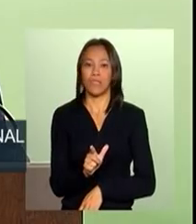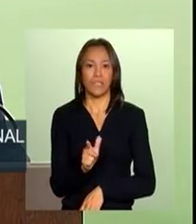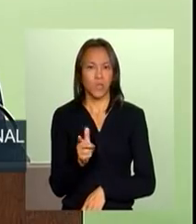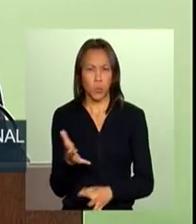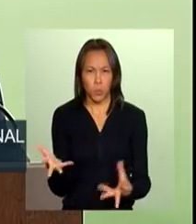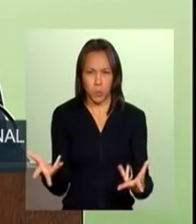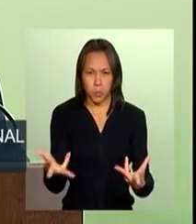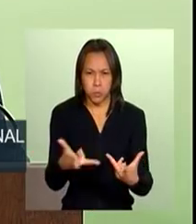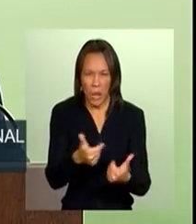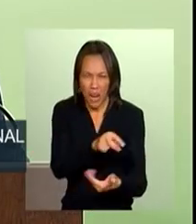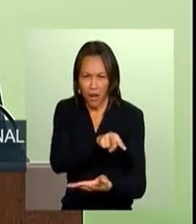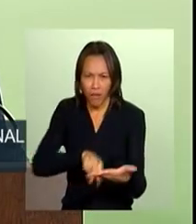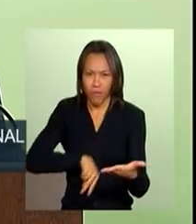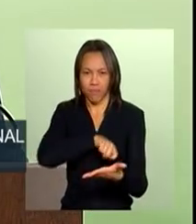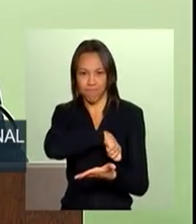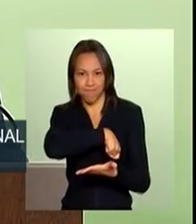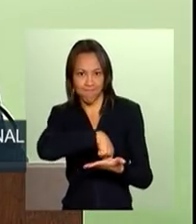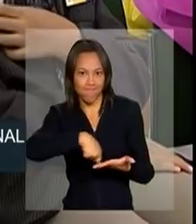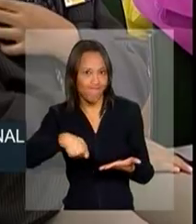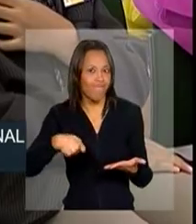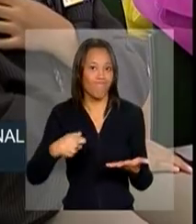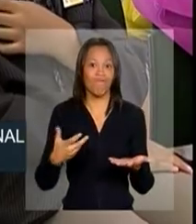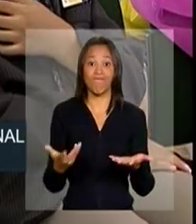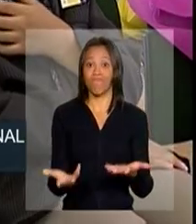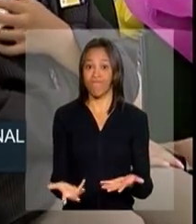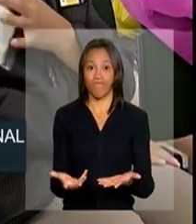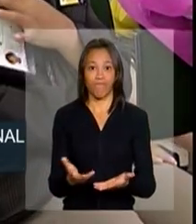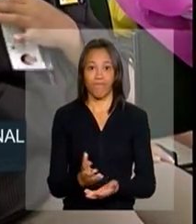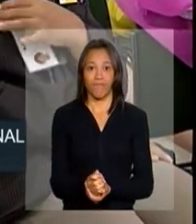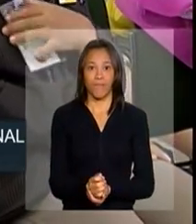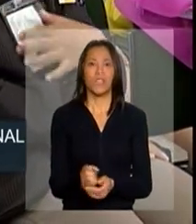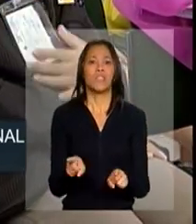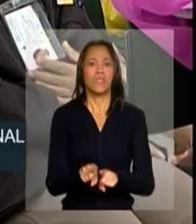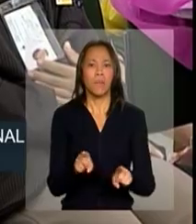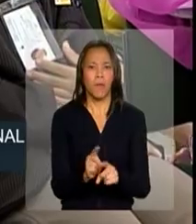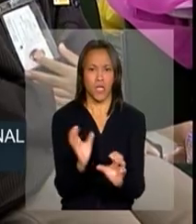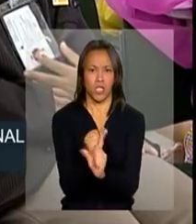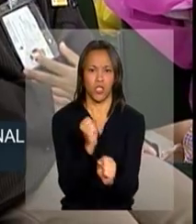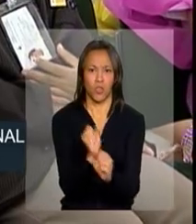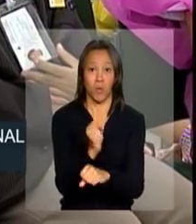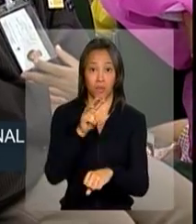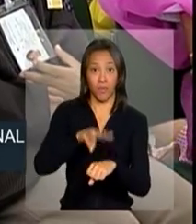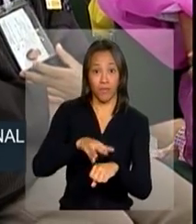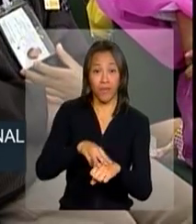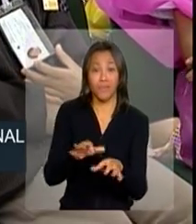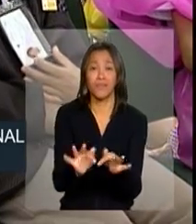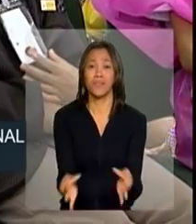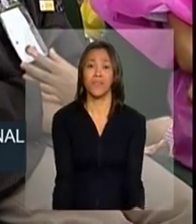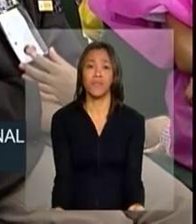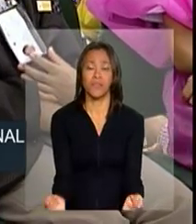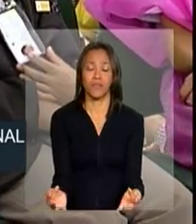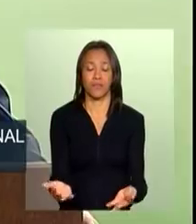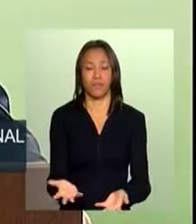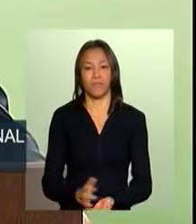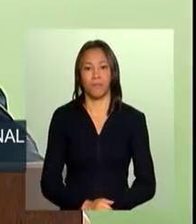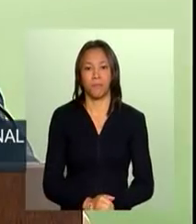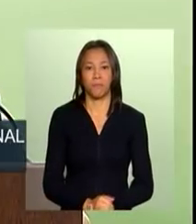dominar a leitura e as operações matemáticas simples.